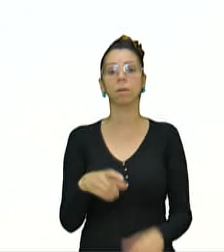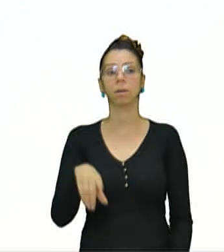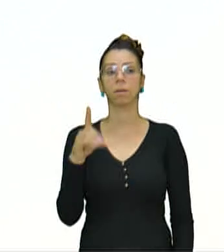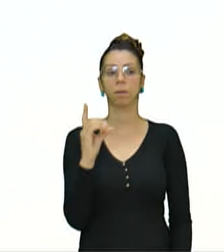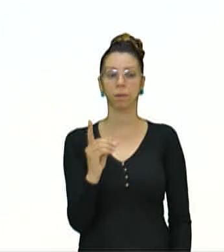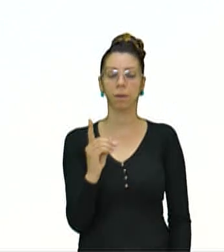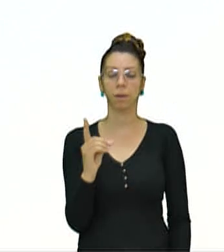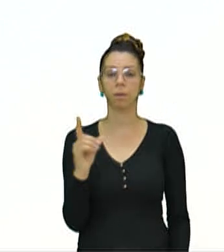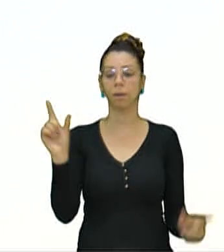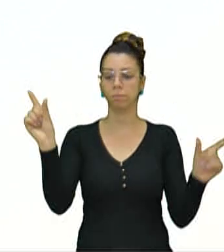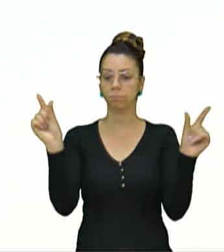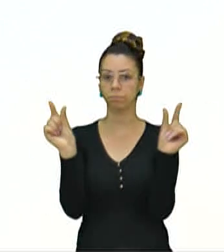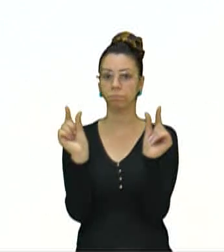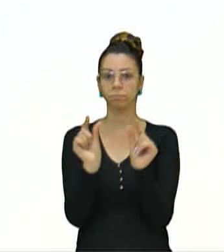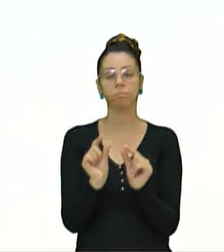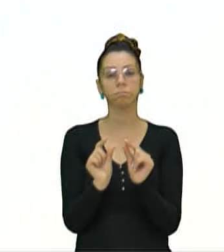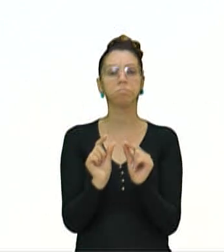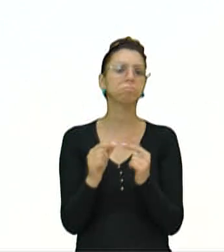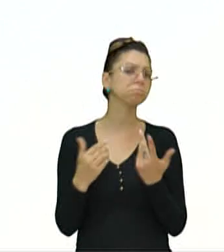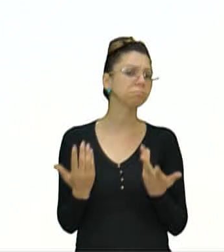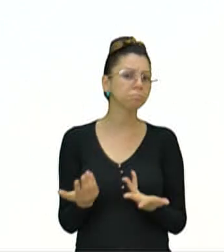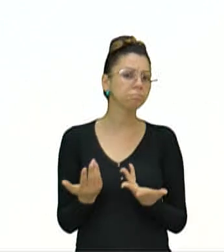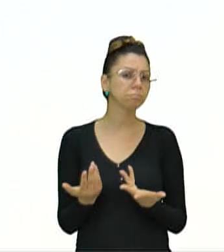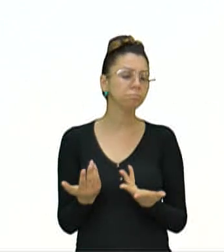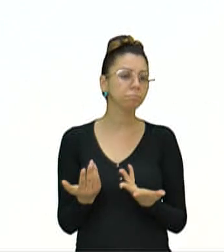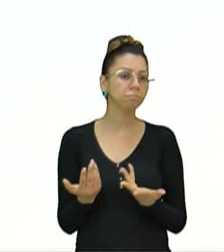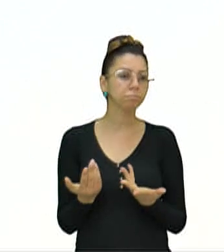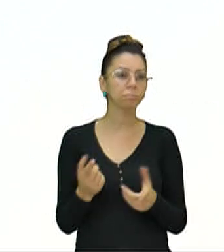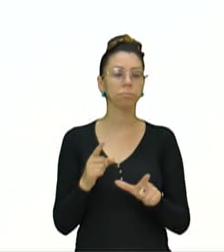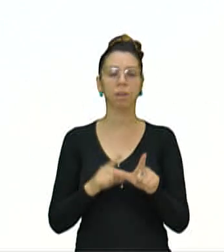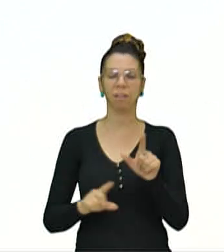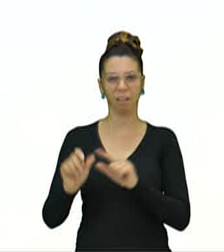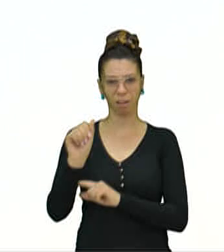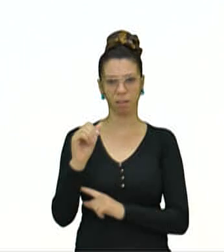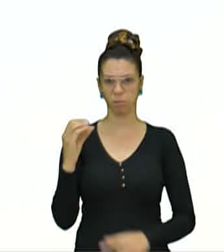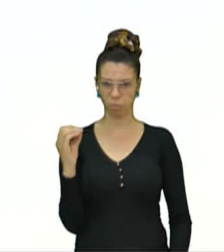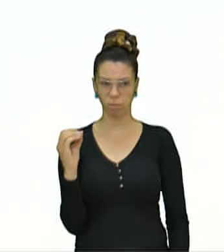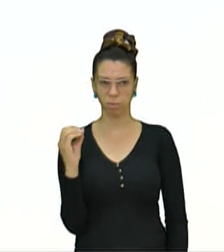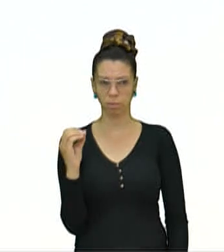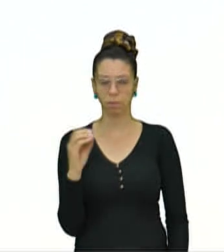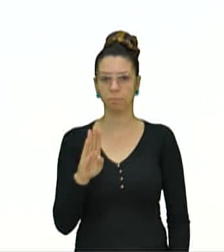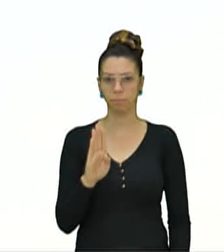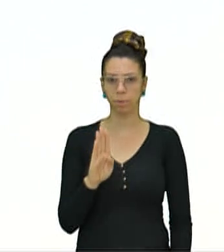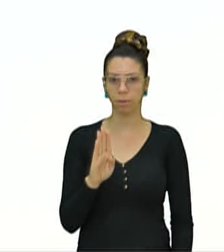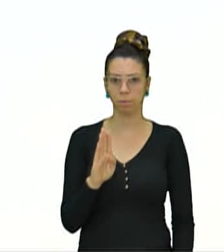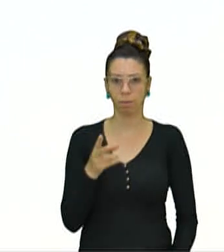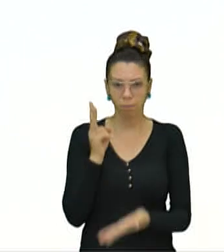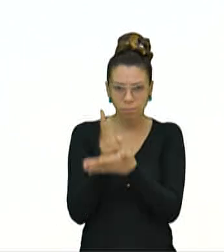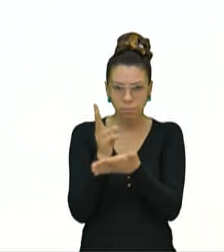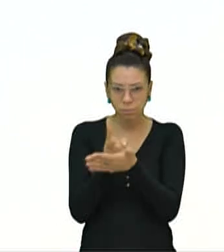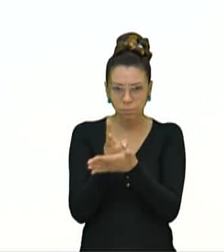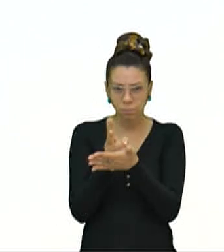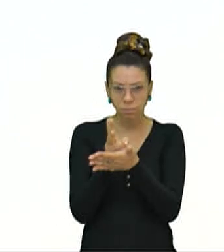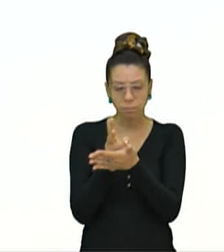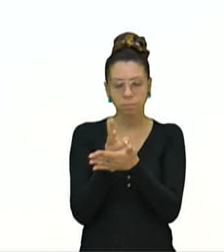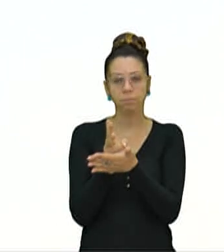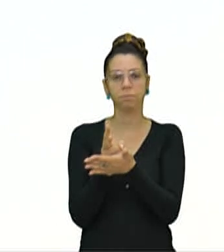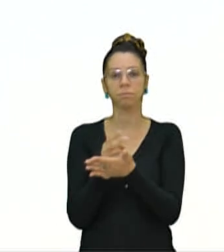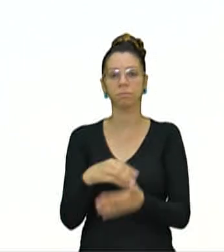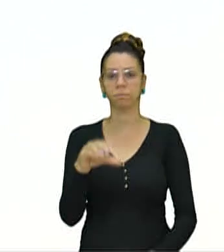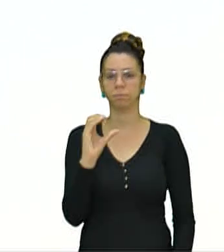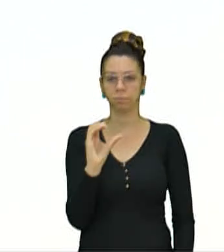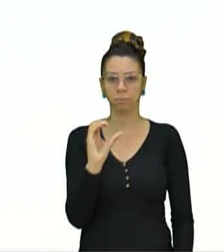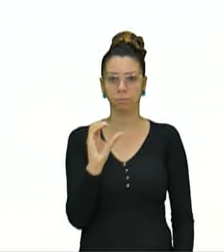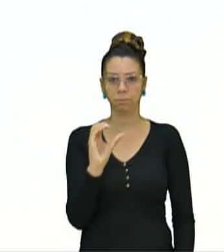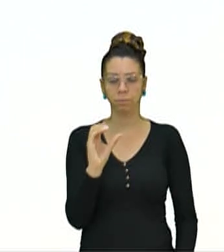está diminuindo. E aí? Item A é nula? B é constante?